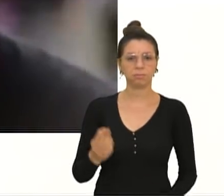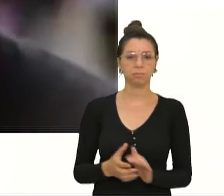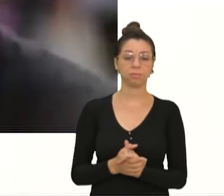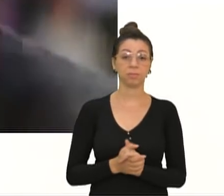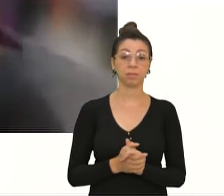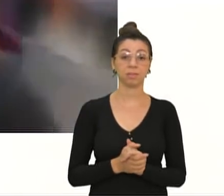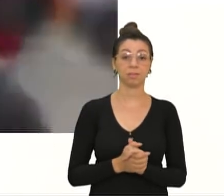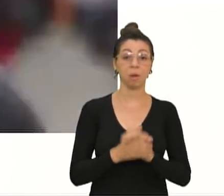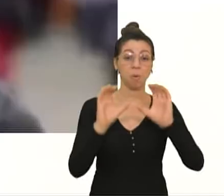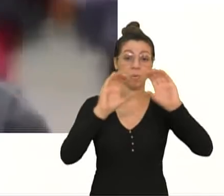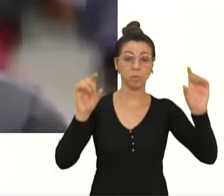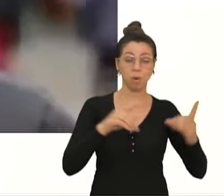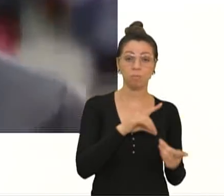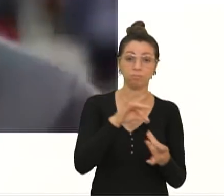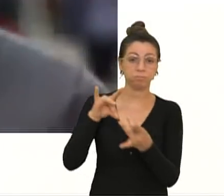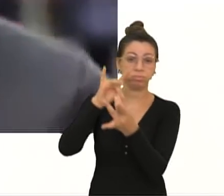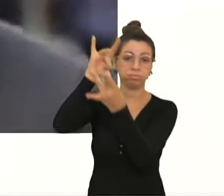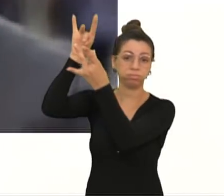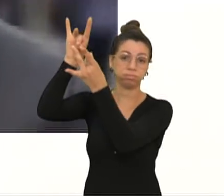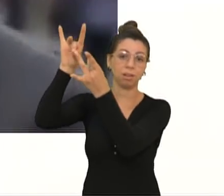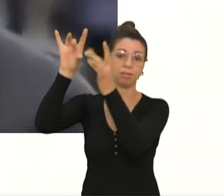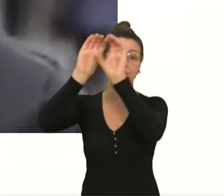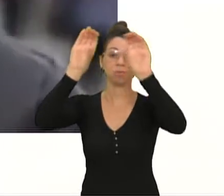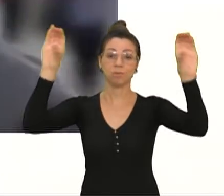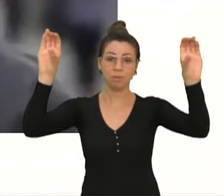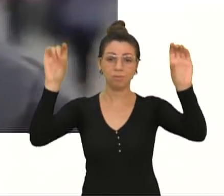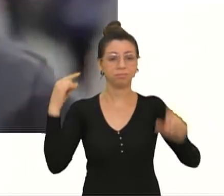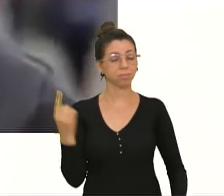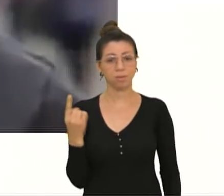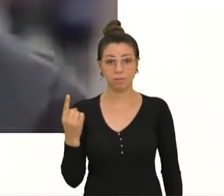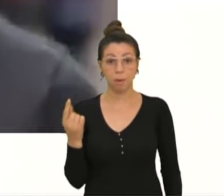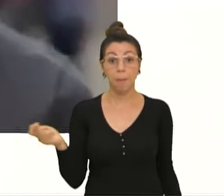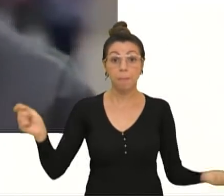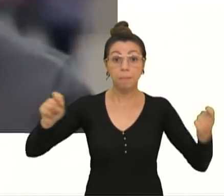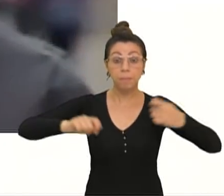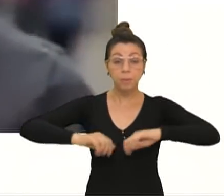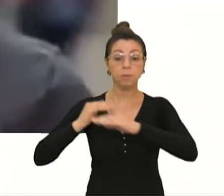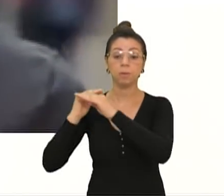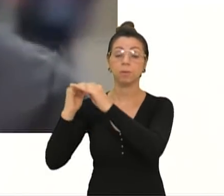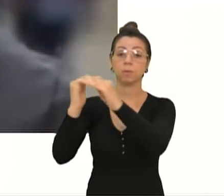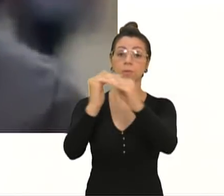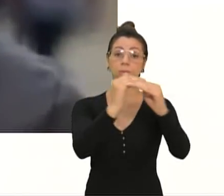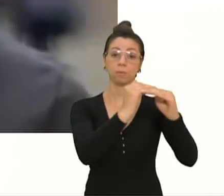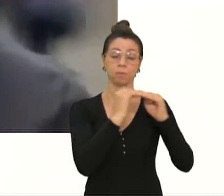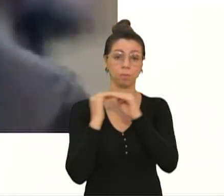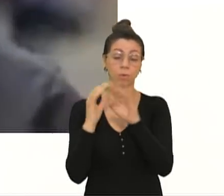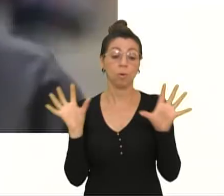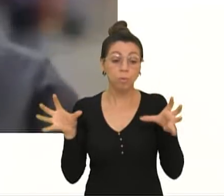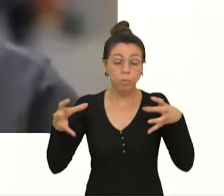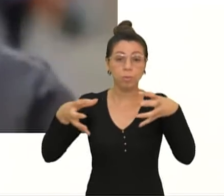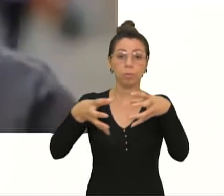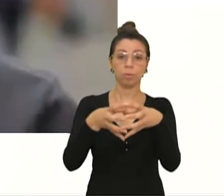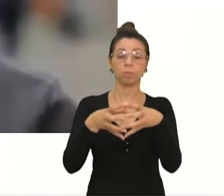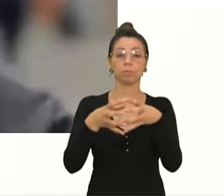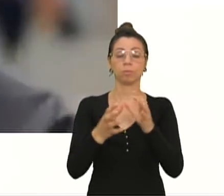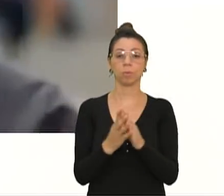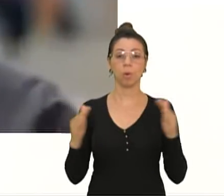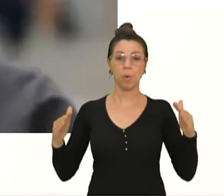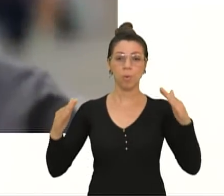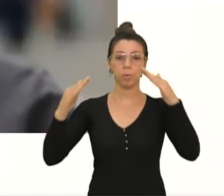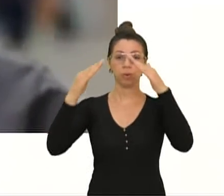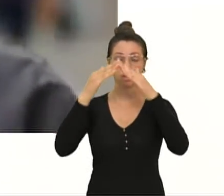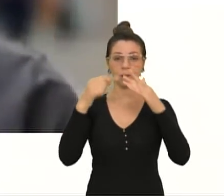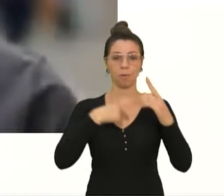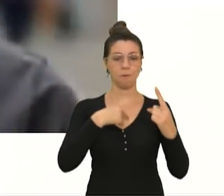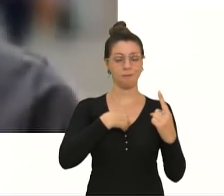céu sozinho. A plena e mais completa realização humana reside, inclusive, num triângulo amoroso,